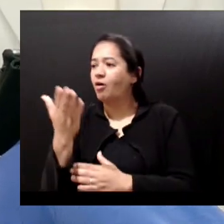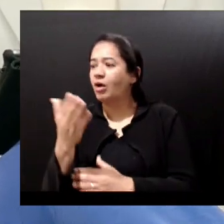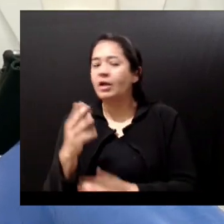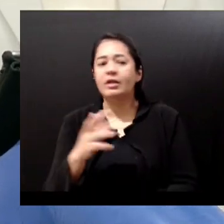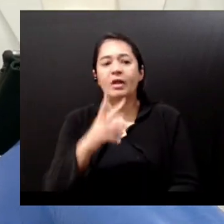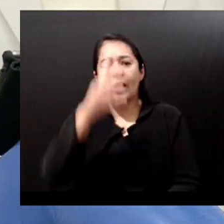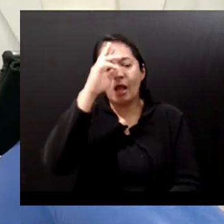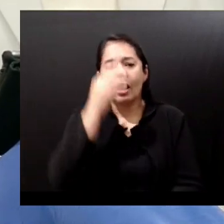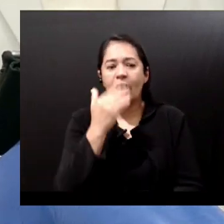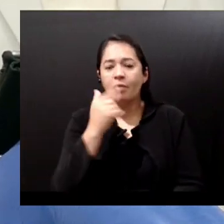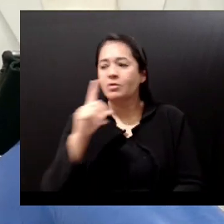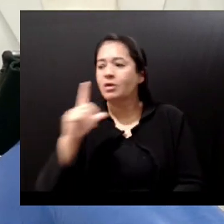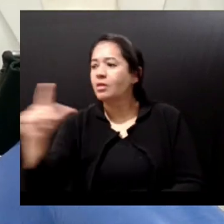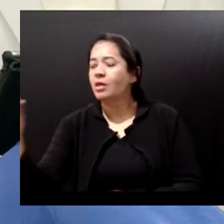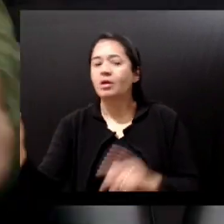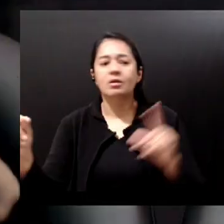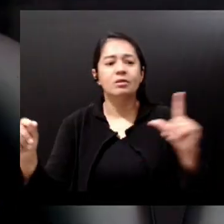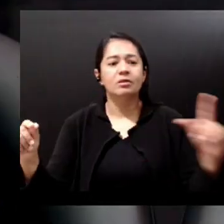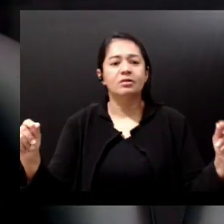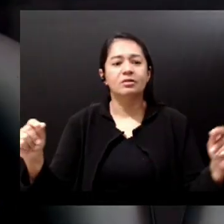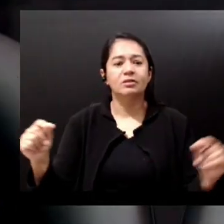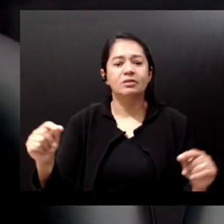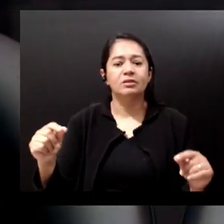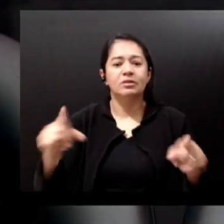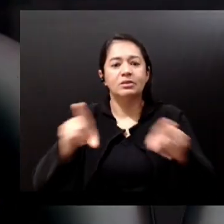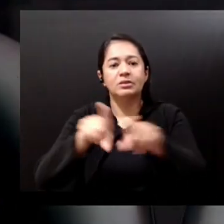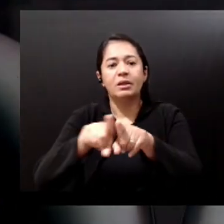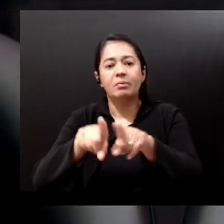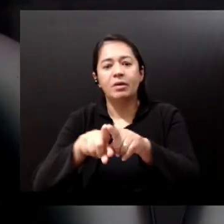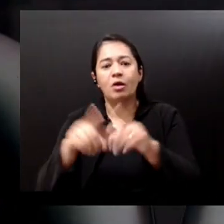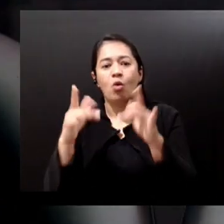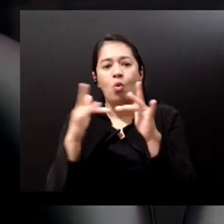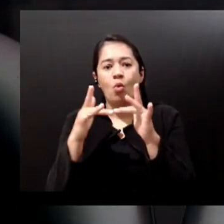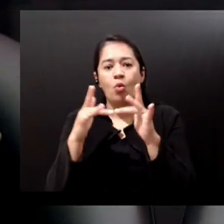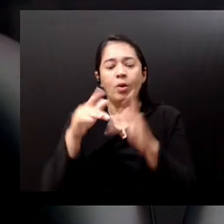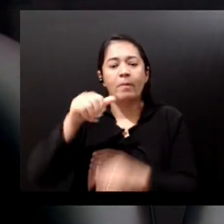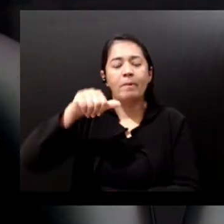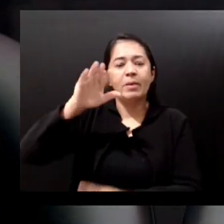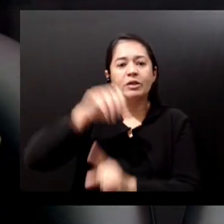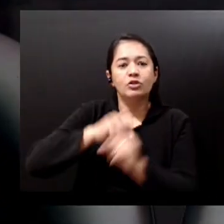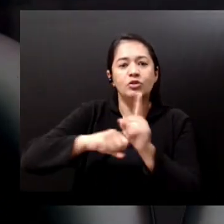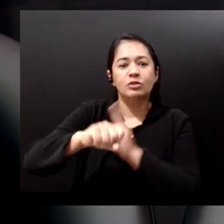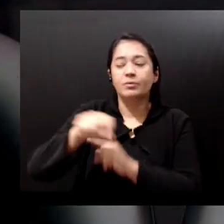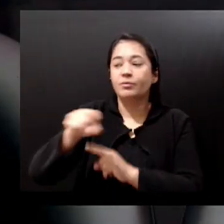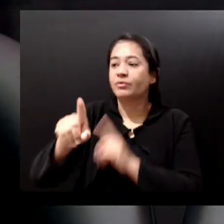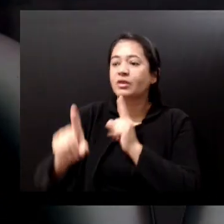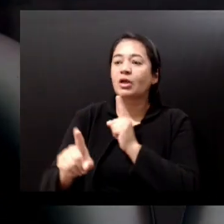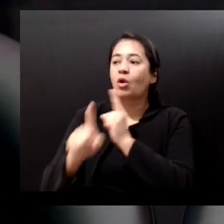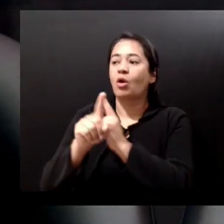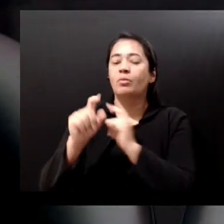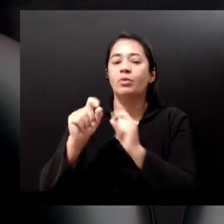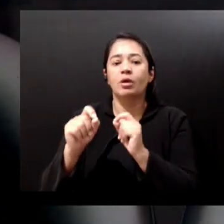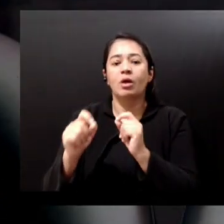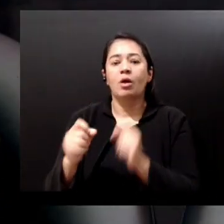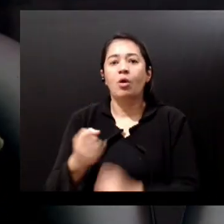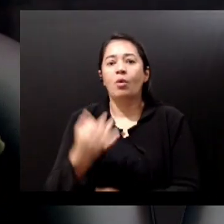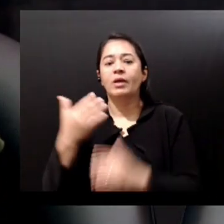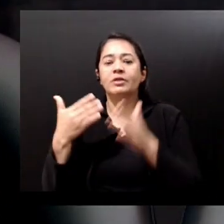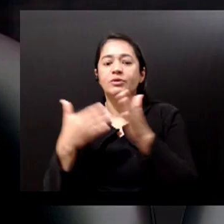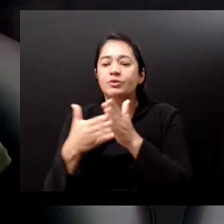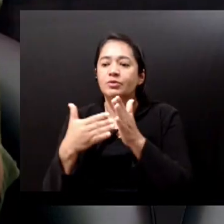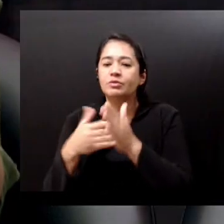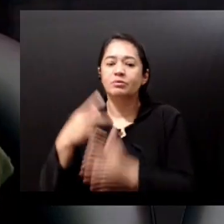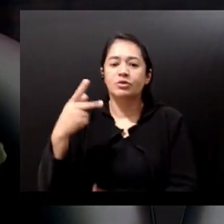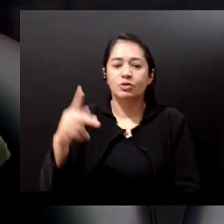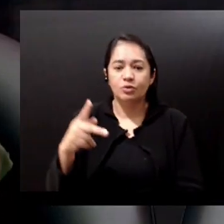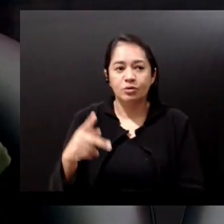saída, até eventualmente algum contato mais social, porque você vai descobrir, inclusive, quais são os limites do seu colega, que está muito próximo ao você. E